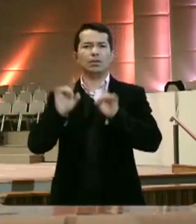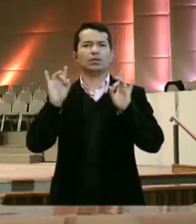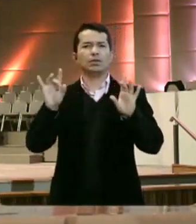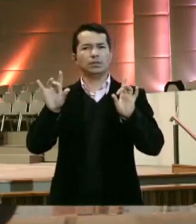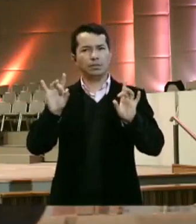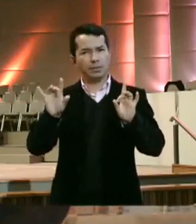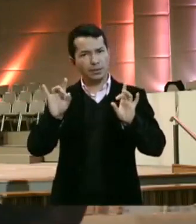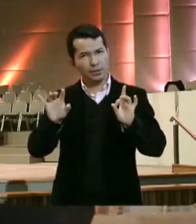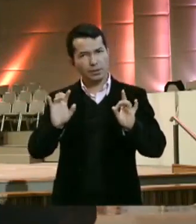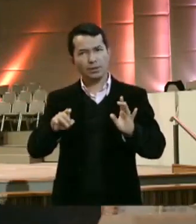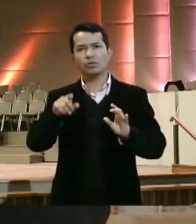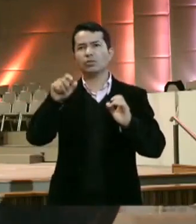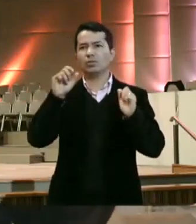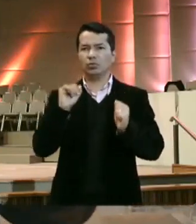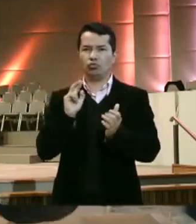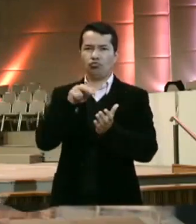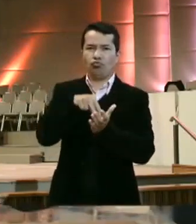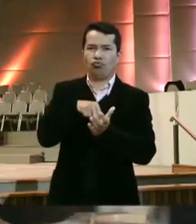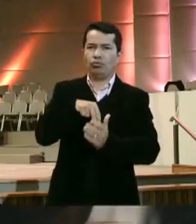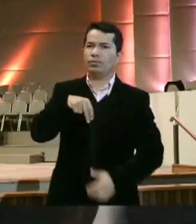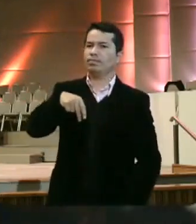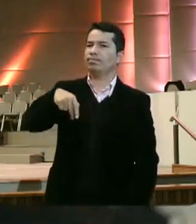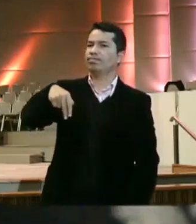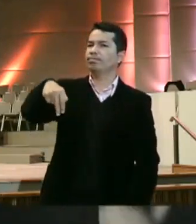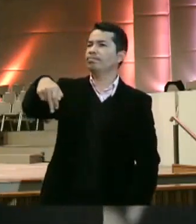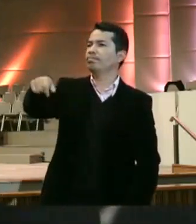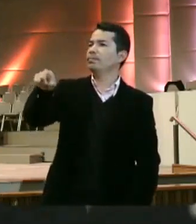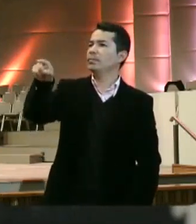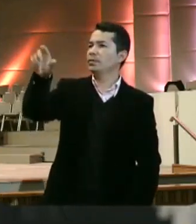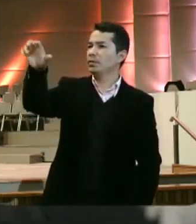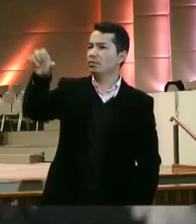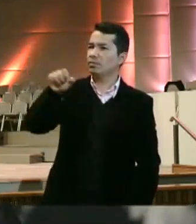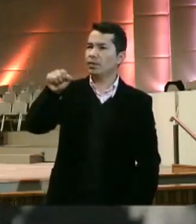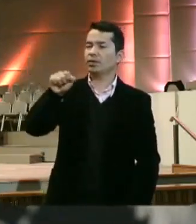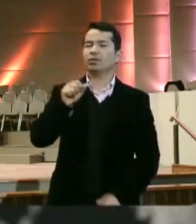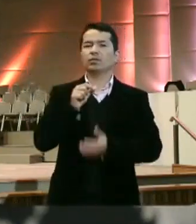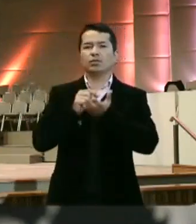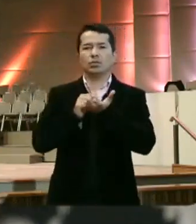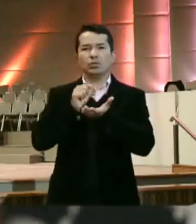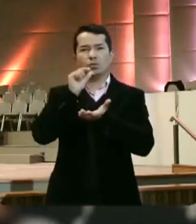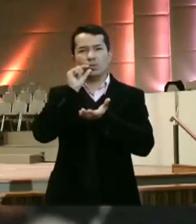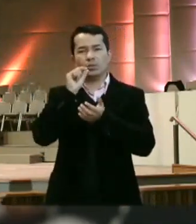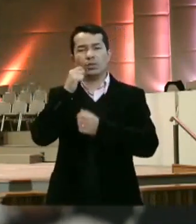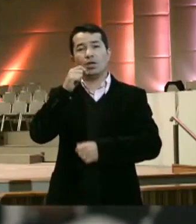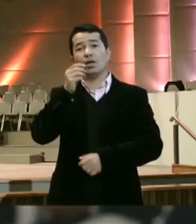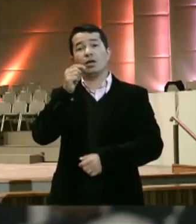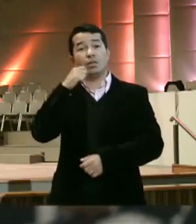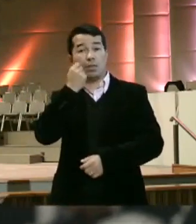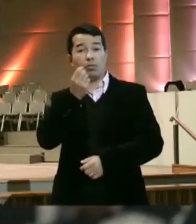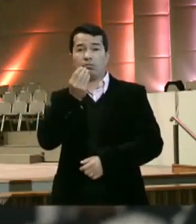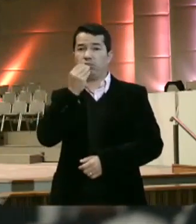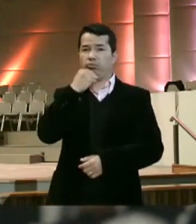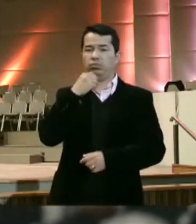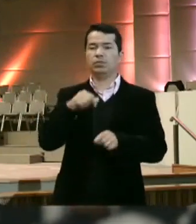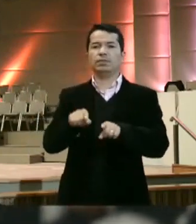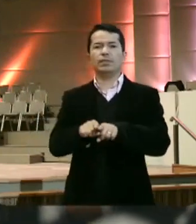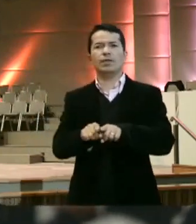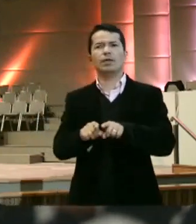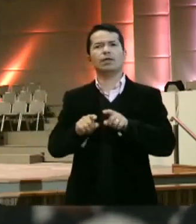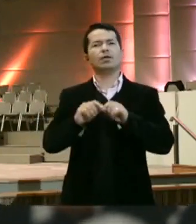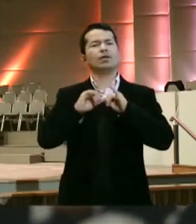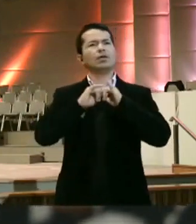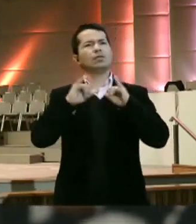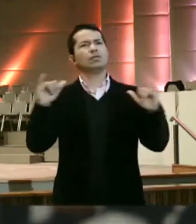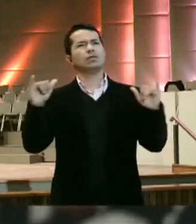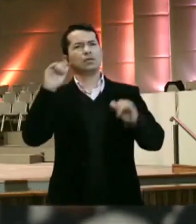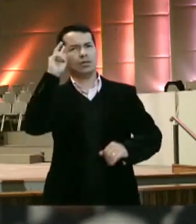sem glúten. Você pode se levantar e pegar esses elementos ali. E quero dizer para você que esse é um